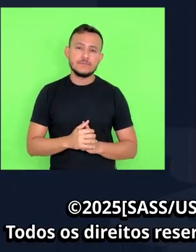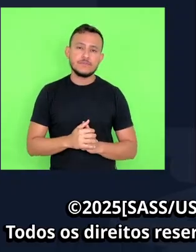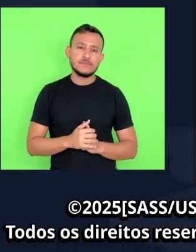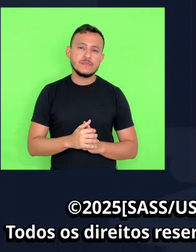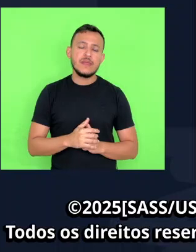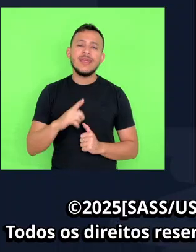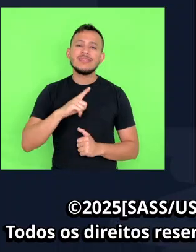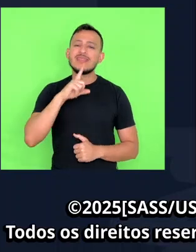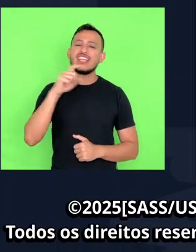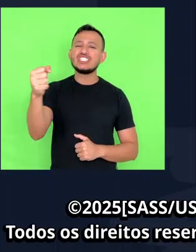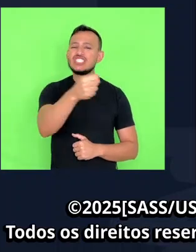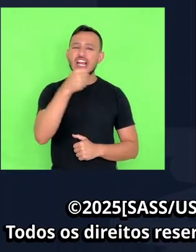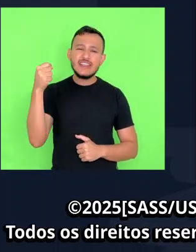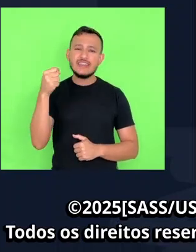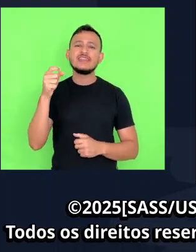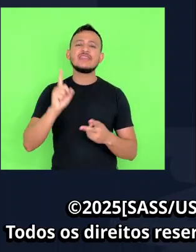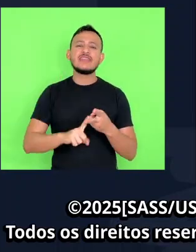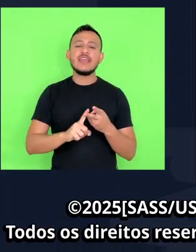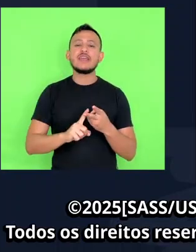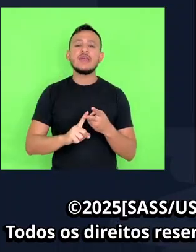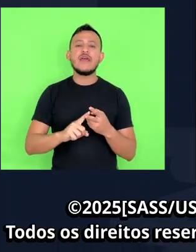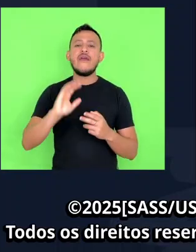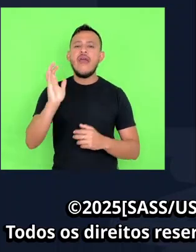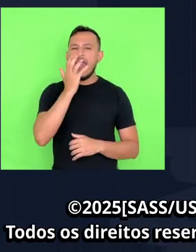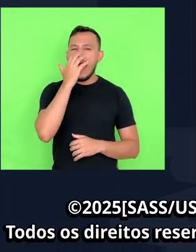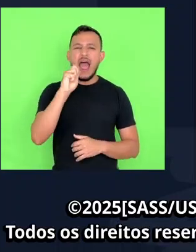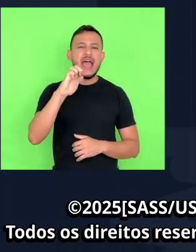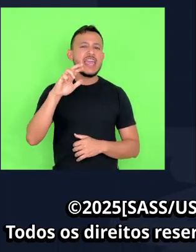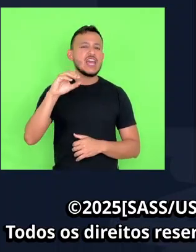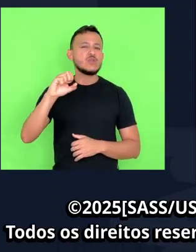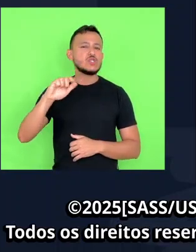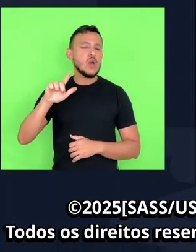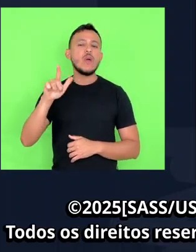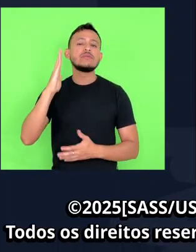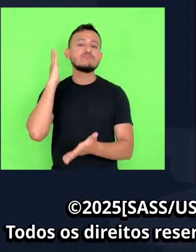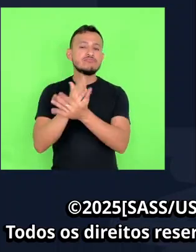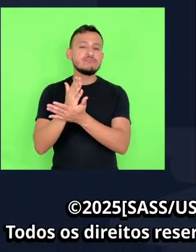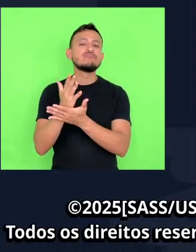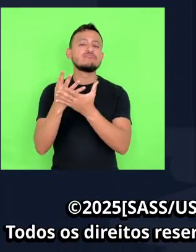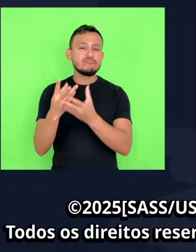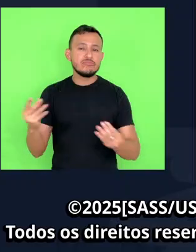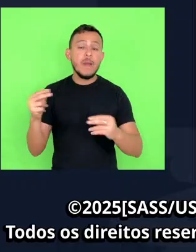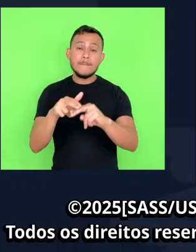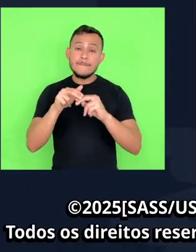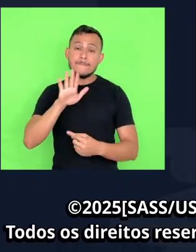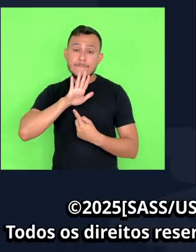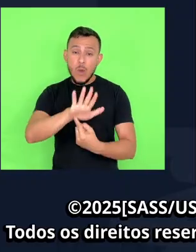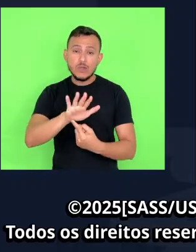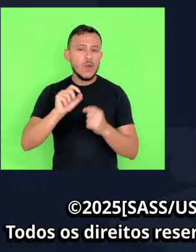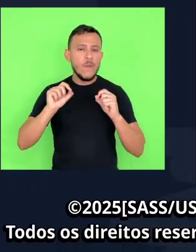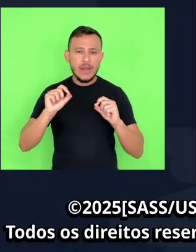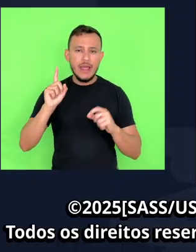existiam geladeiras, existiam aerossóis, e isso foi sendo banido, e mostra como a importância